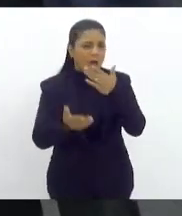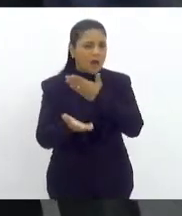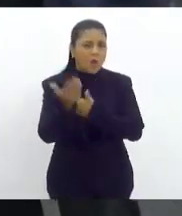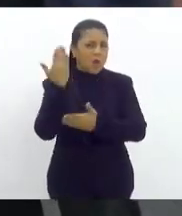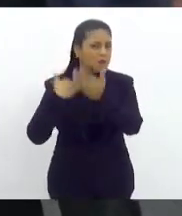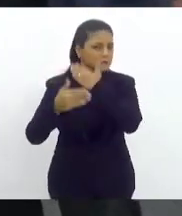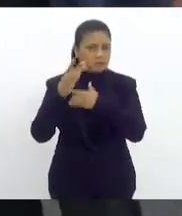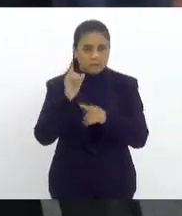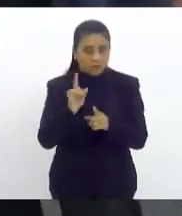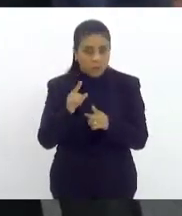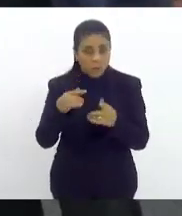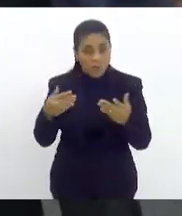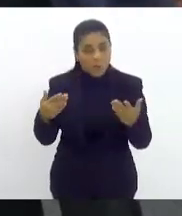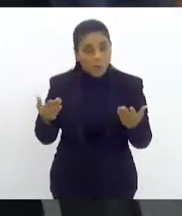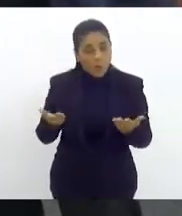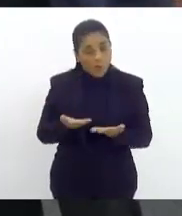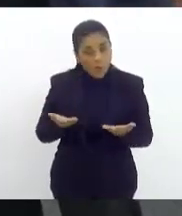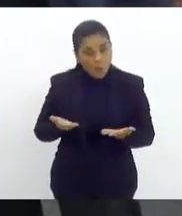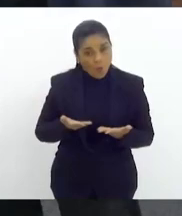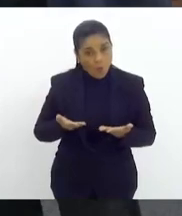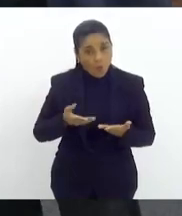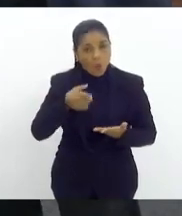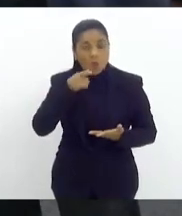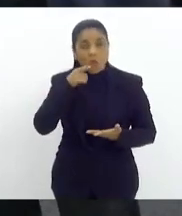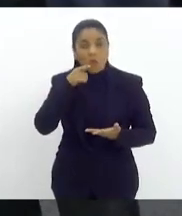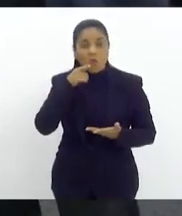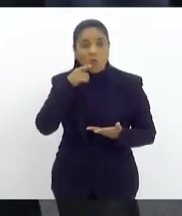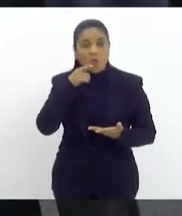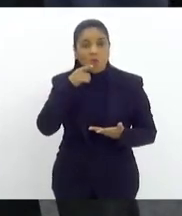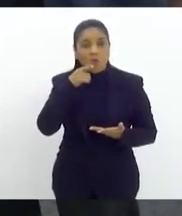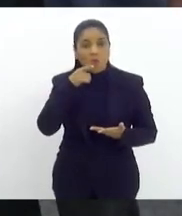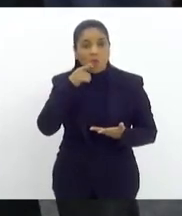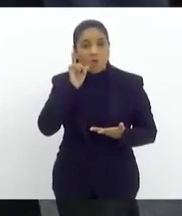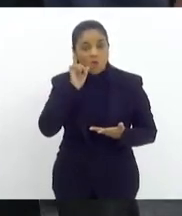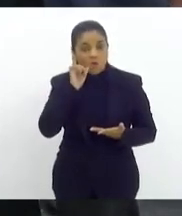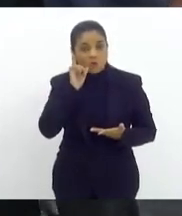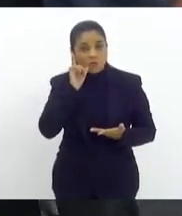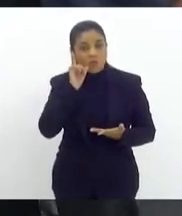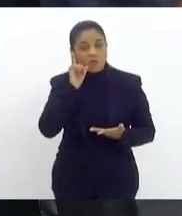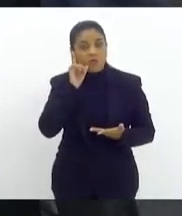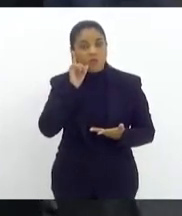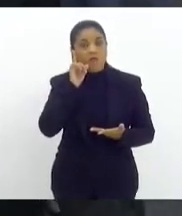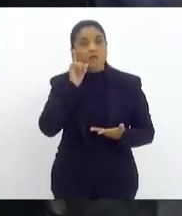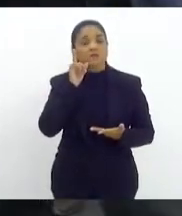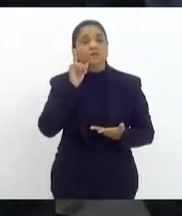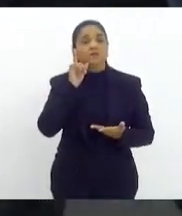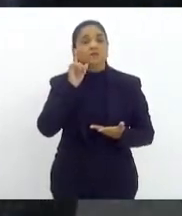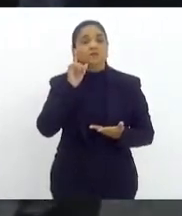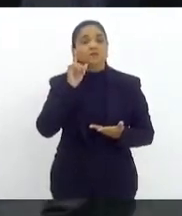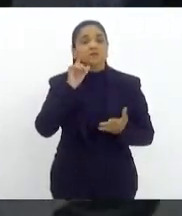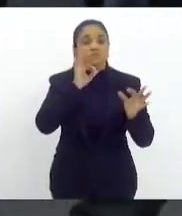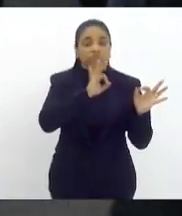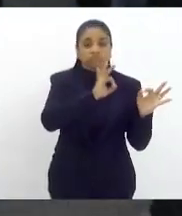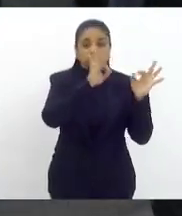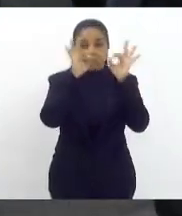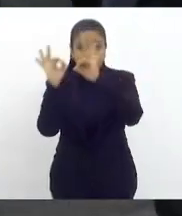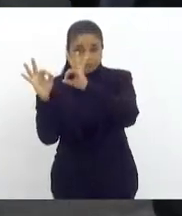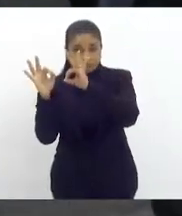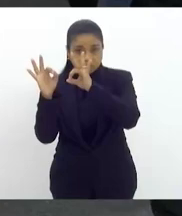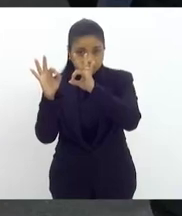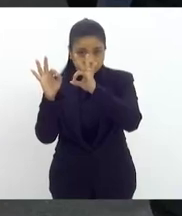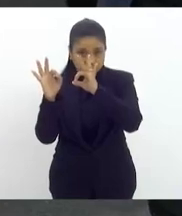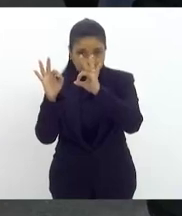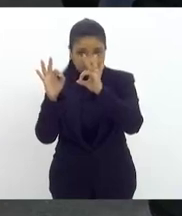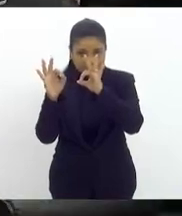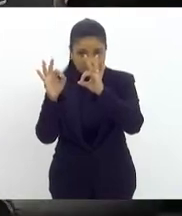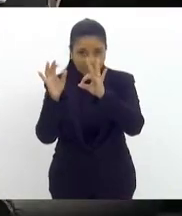pregresso. A minha história com a TV Alerj é irretocável. Eu estou falando exclusivamente da transmissão ao vivo de ontem.